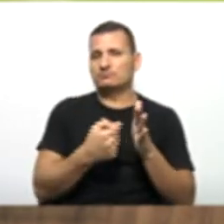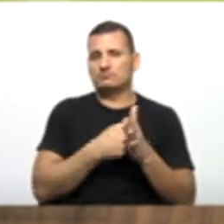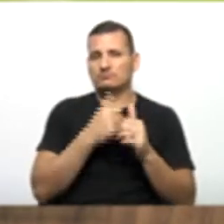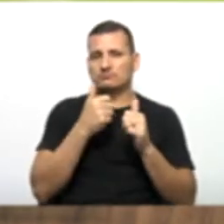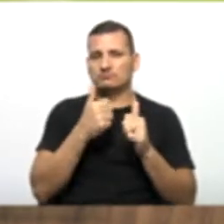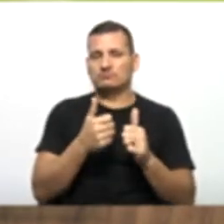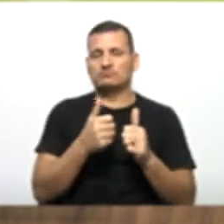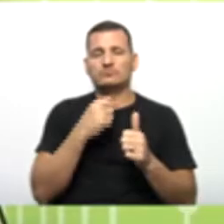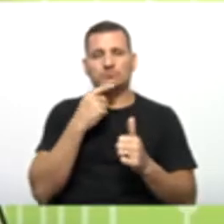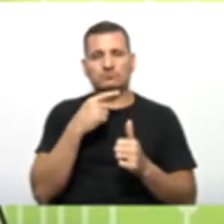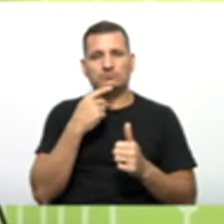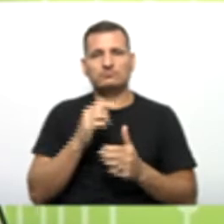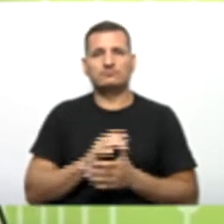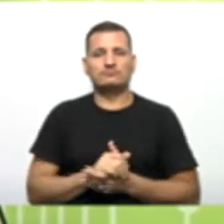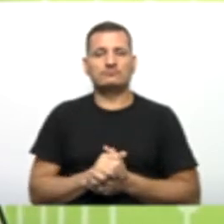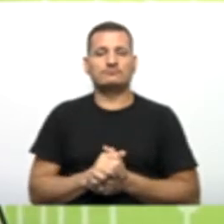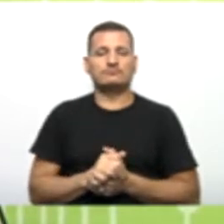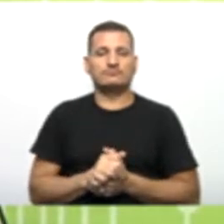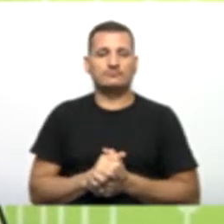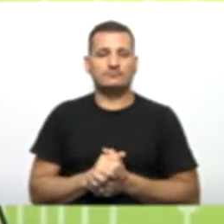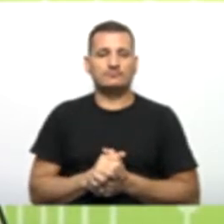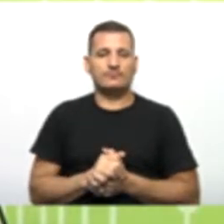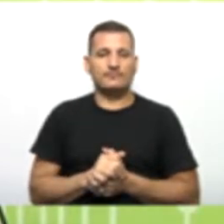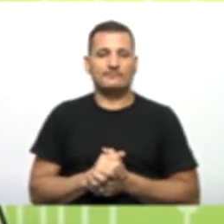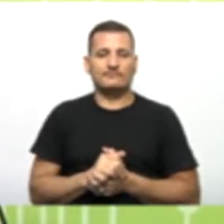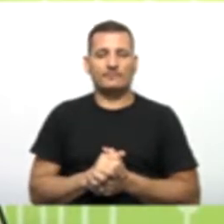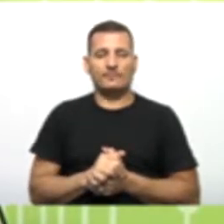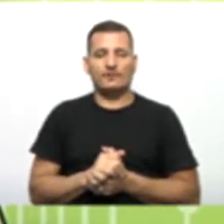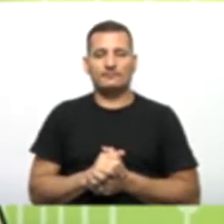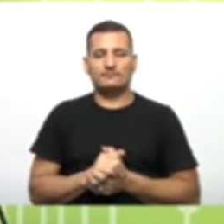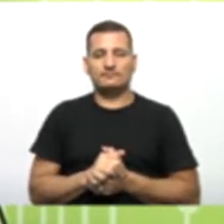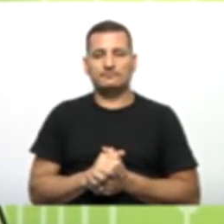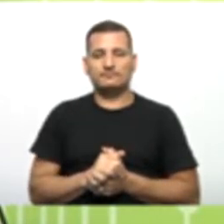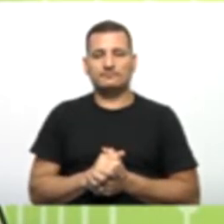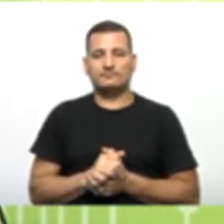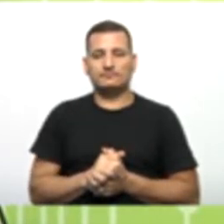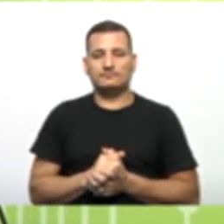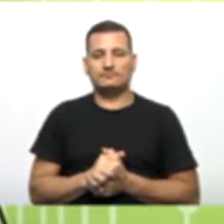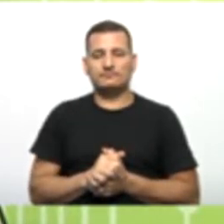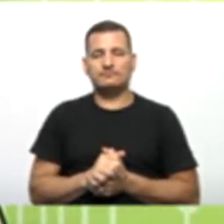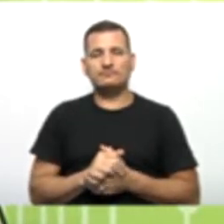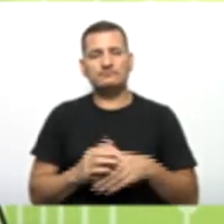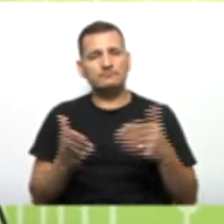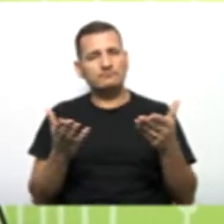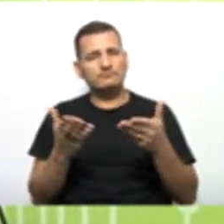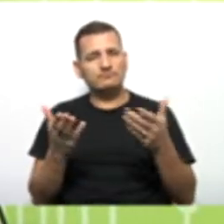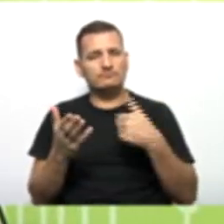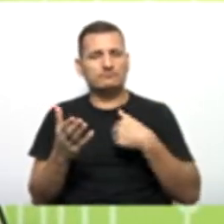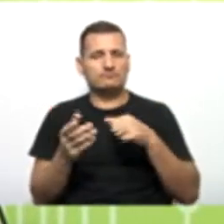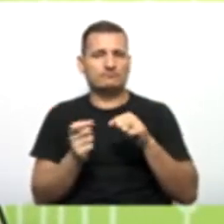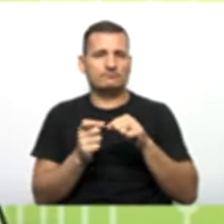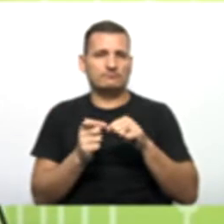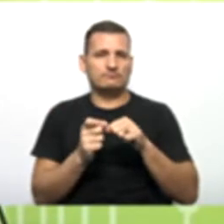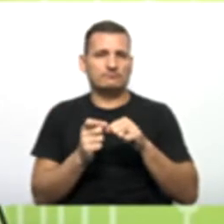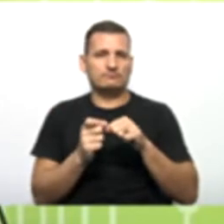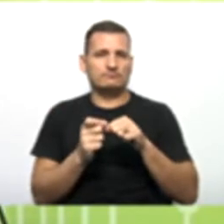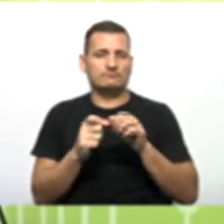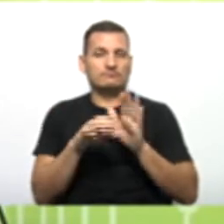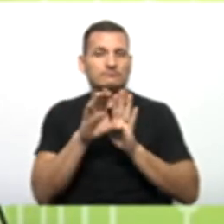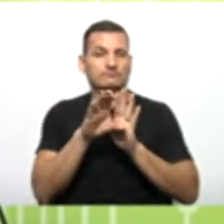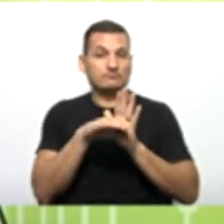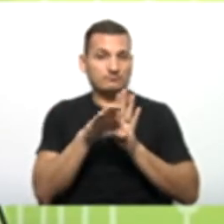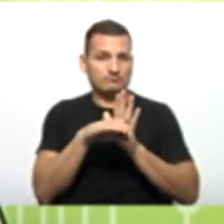a beleza isso aí gente agora eu vou fazer um breve conceito ainda sobre o banco de dados